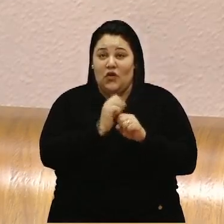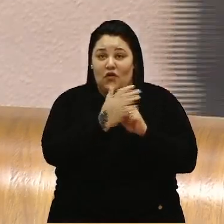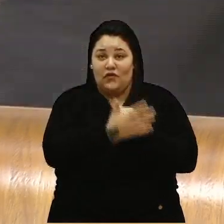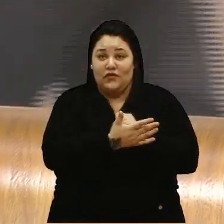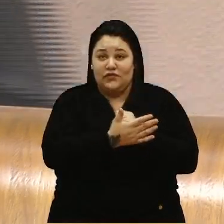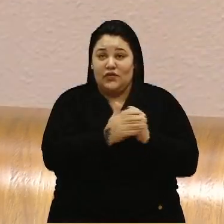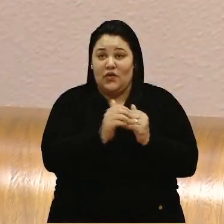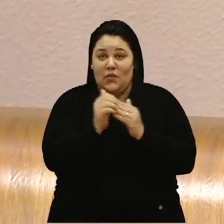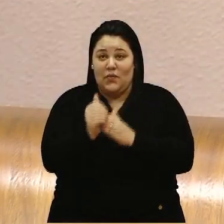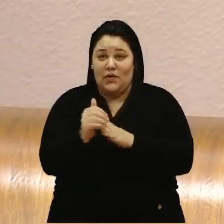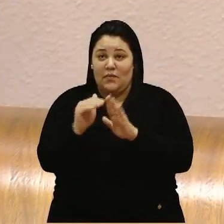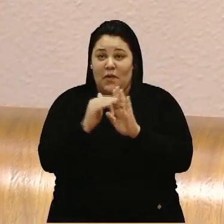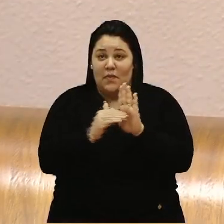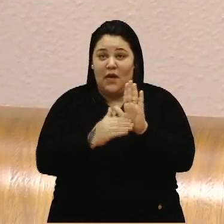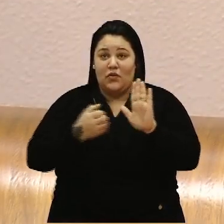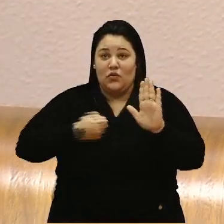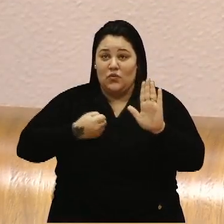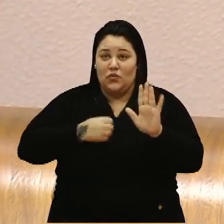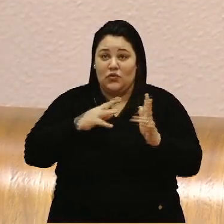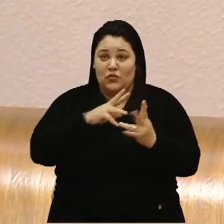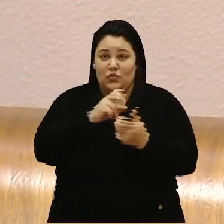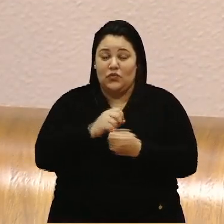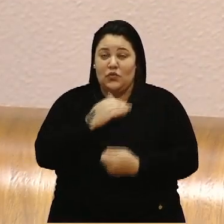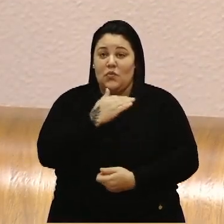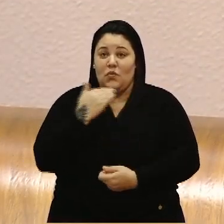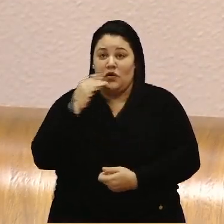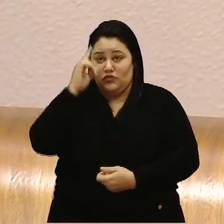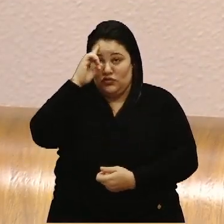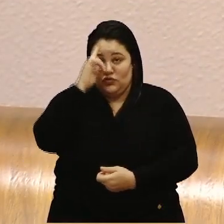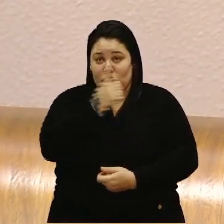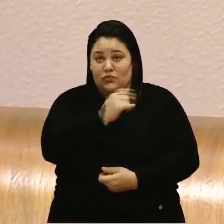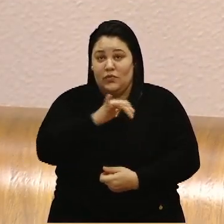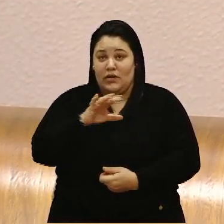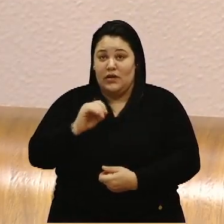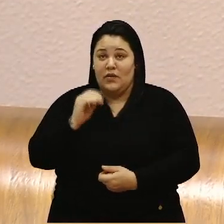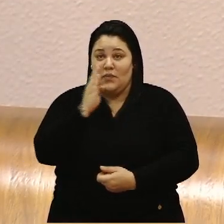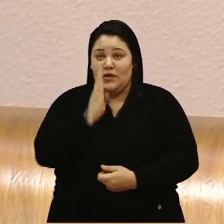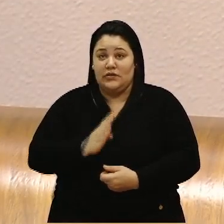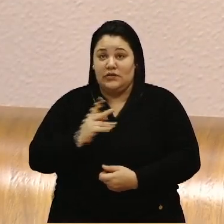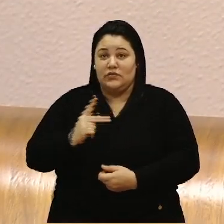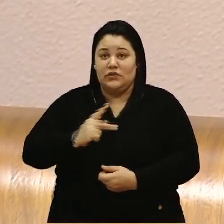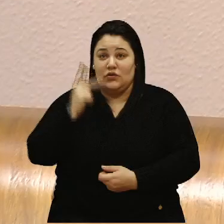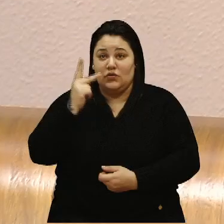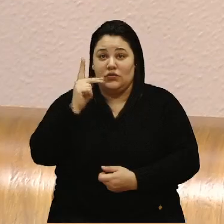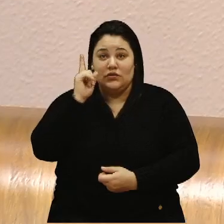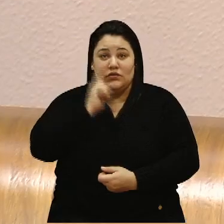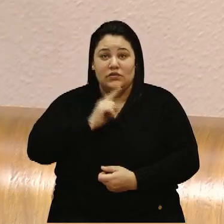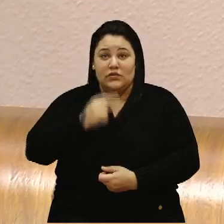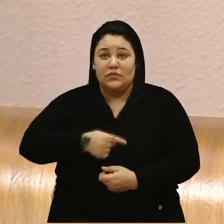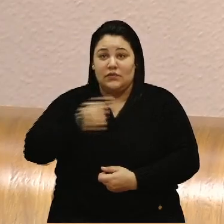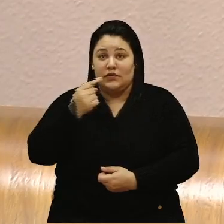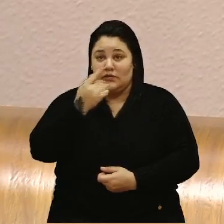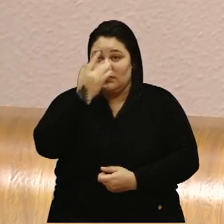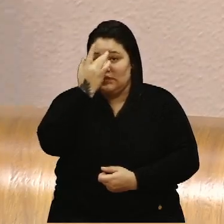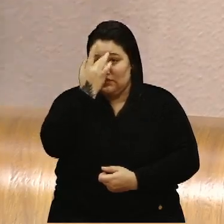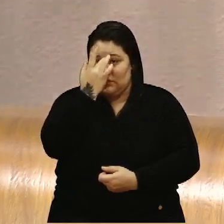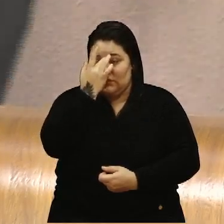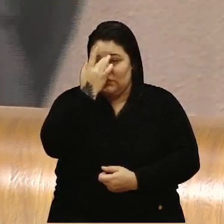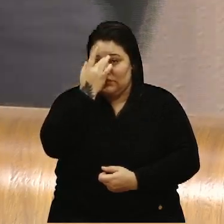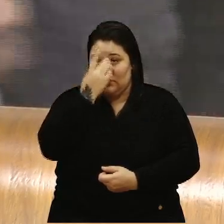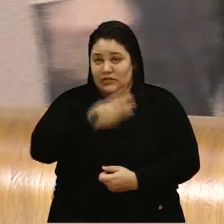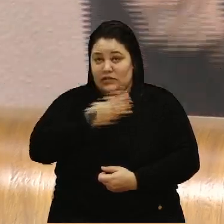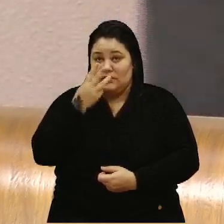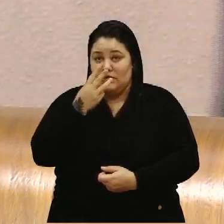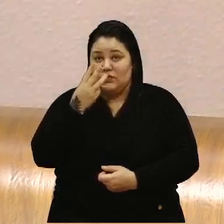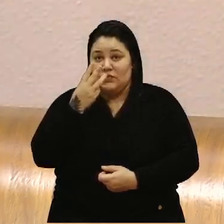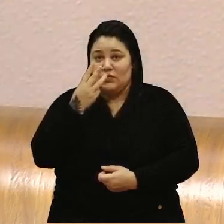atual. Rankings da Covid no mundo por novas mortes diárias por milhão de habitantes. O Brasil em segundo lugar, Estados Unidos em primeiro, Índia em terceiro, México em quarto. Eu